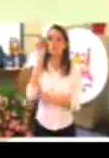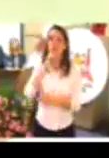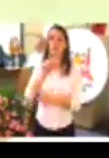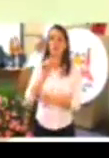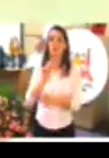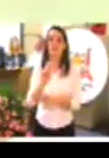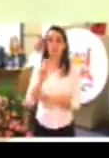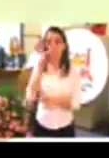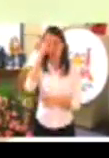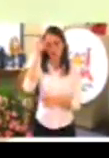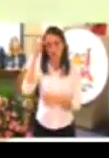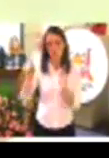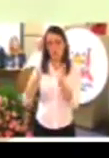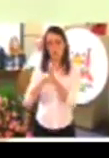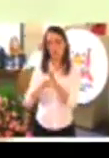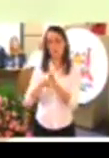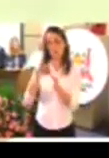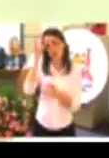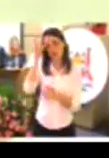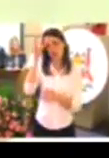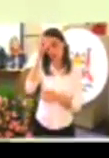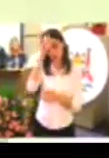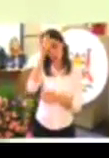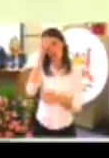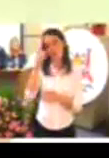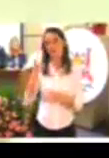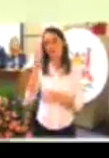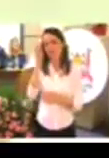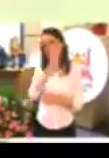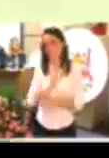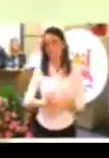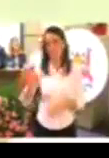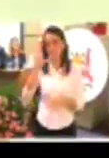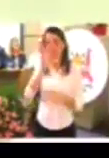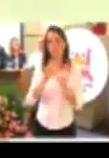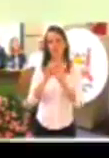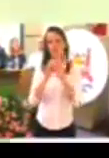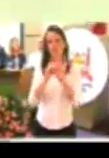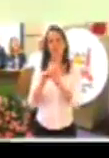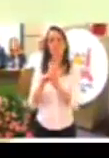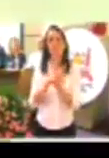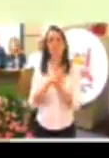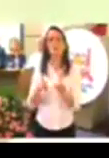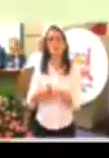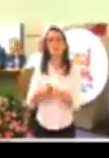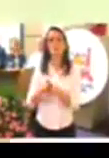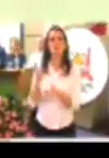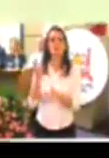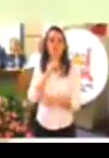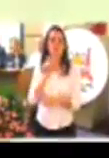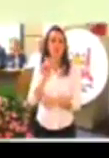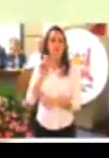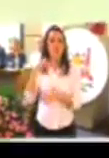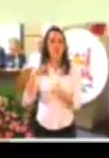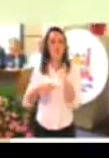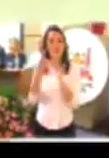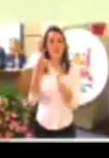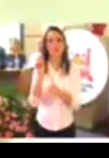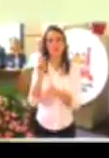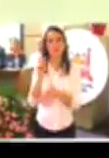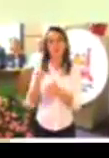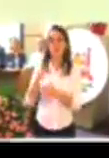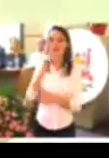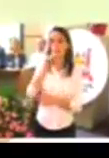conquista do povo criciumense, que se junta à história do Brasil. Para chegarmos aqui, o primeiro passo